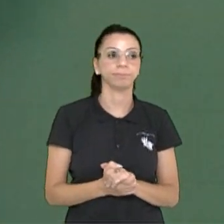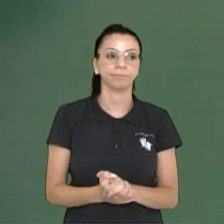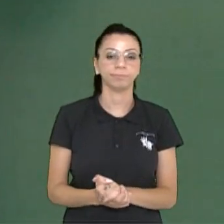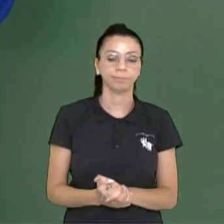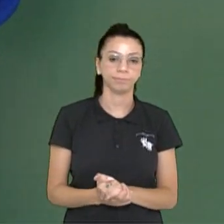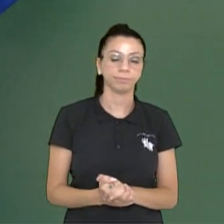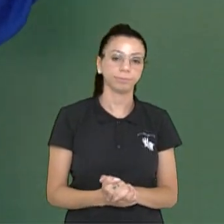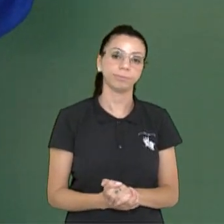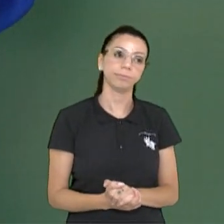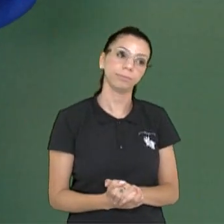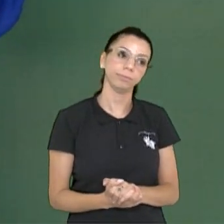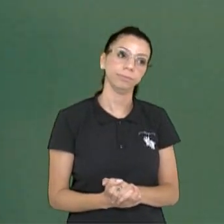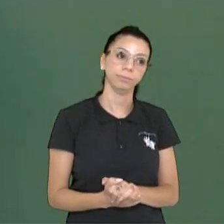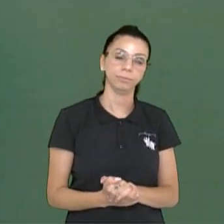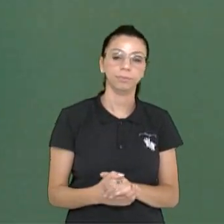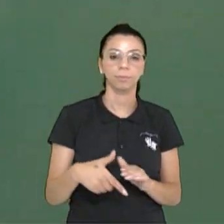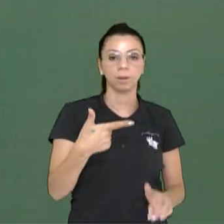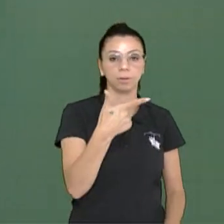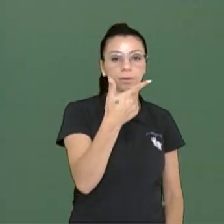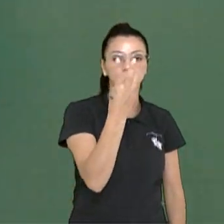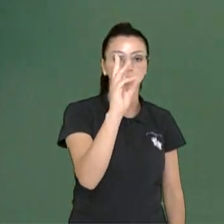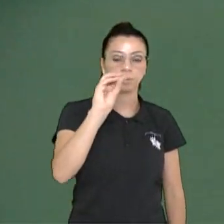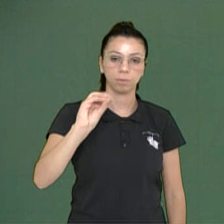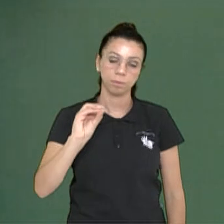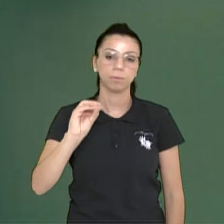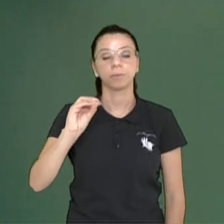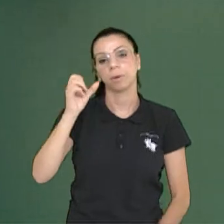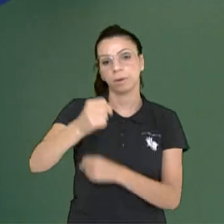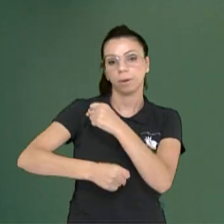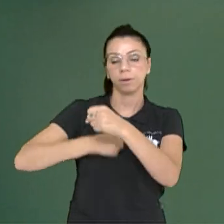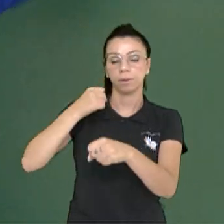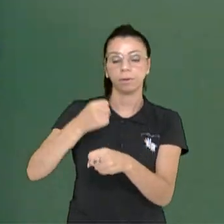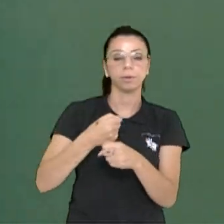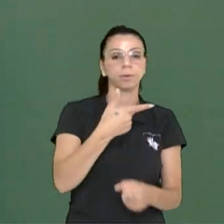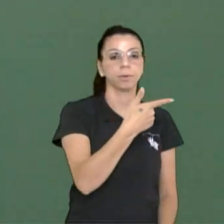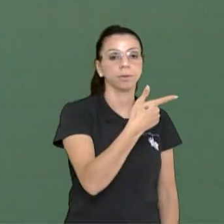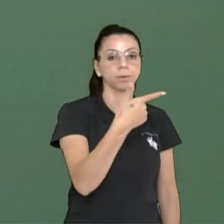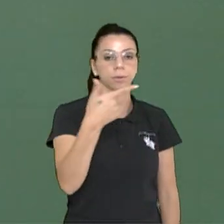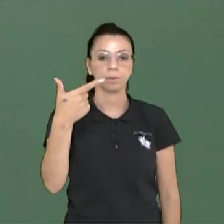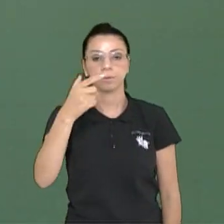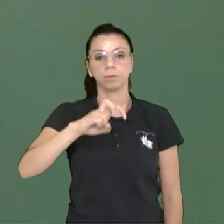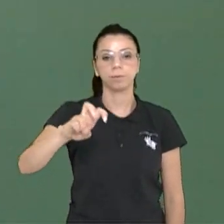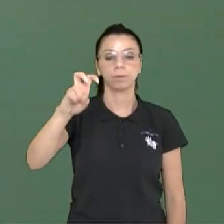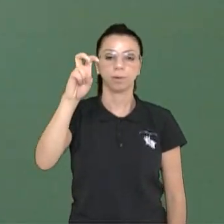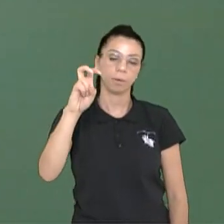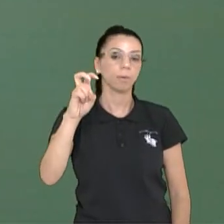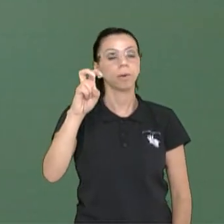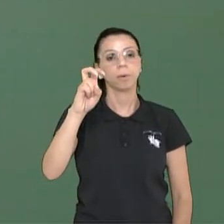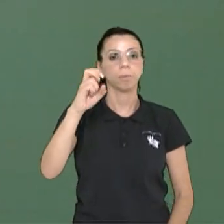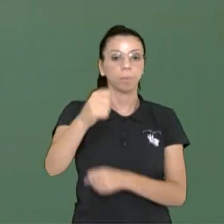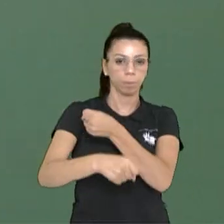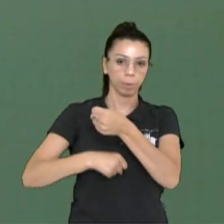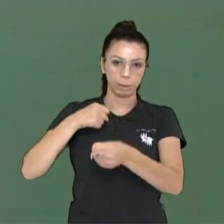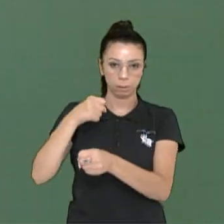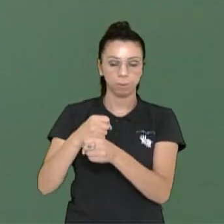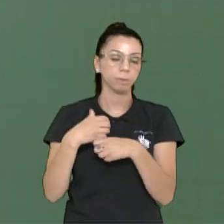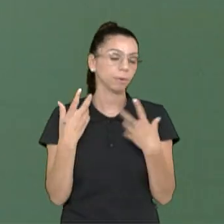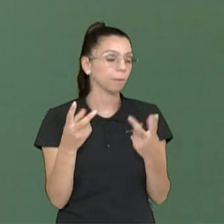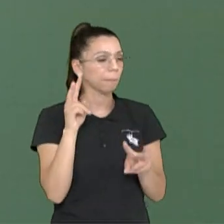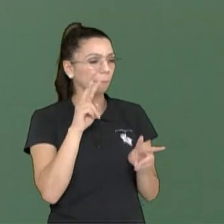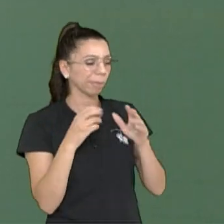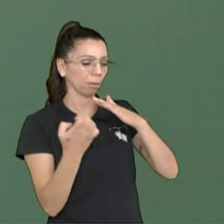que rendeu lá 230 em média por ano e 225 em média por ano. Quando a gente vai olhar para